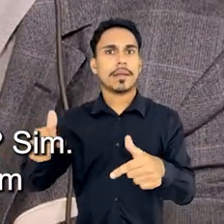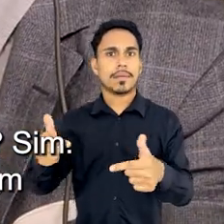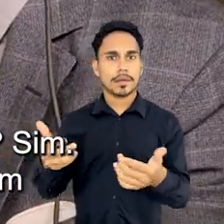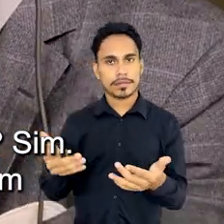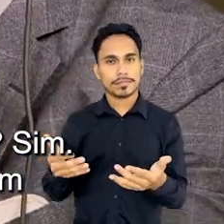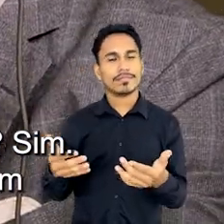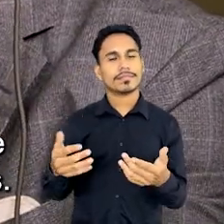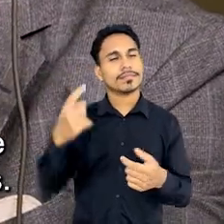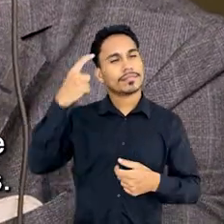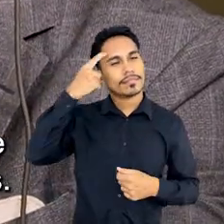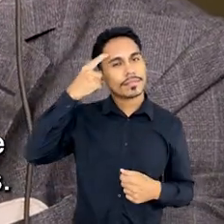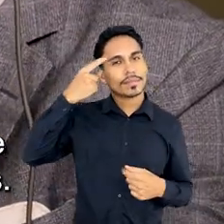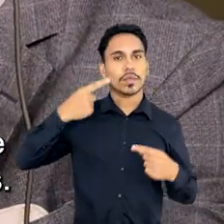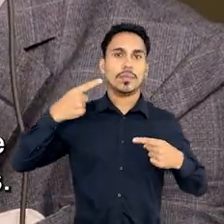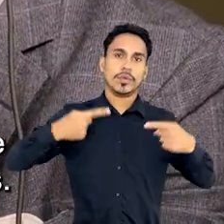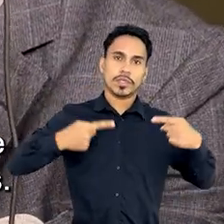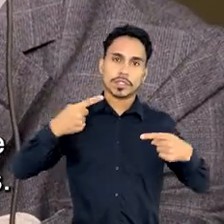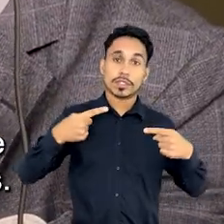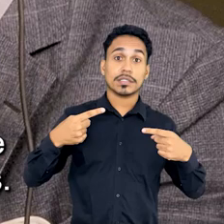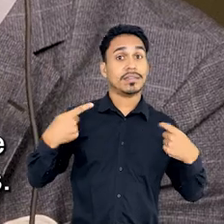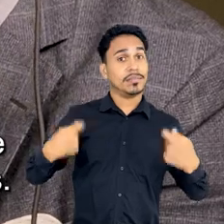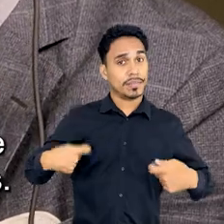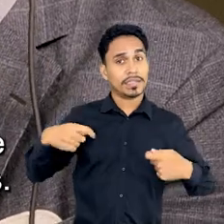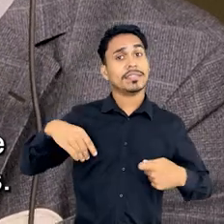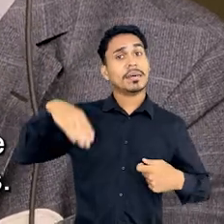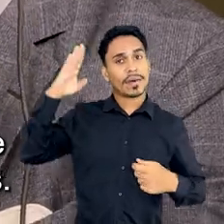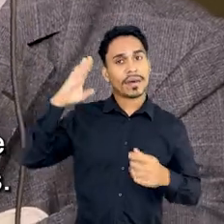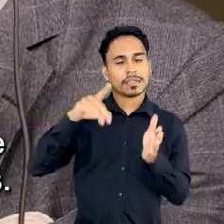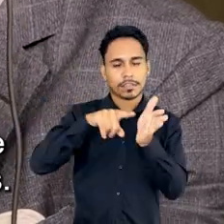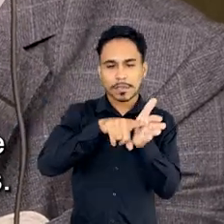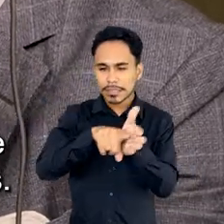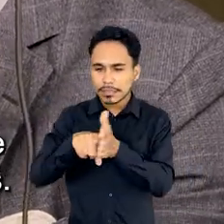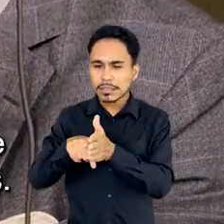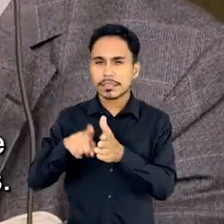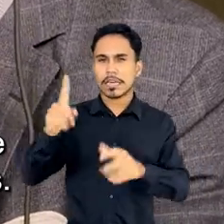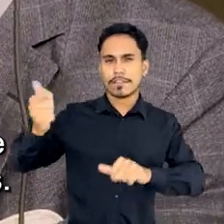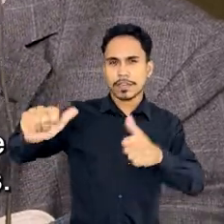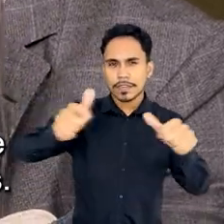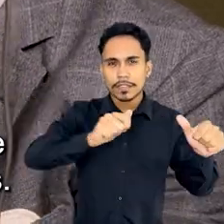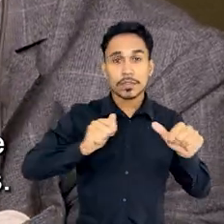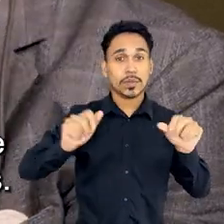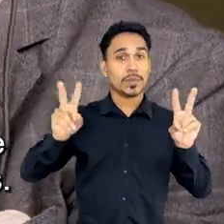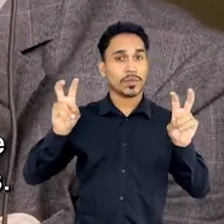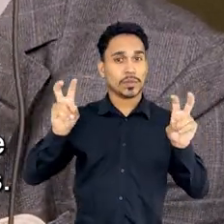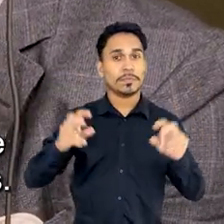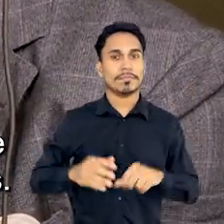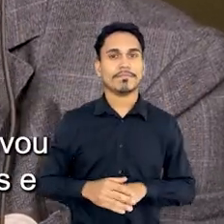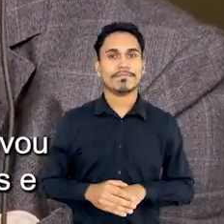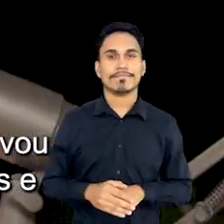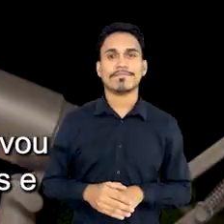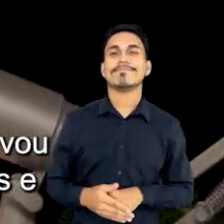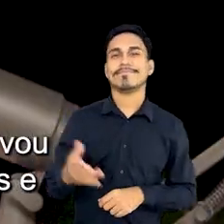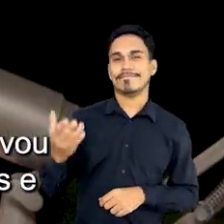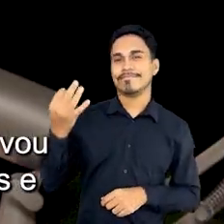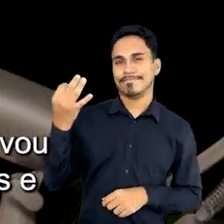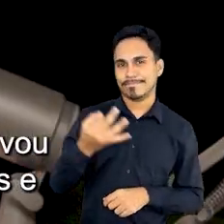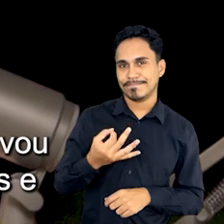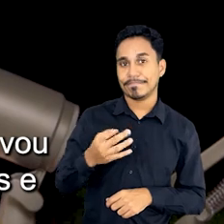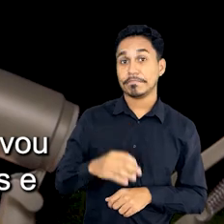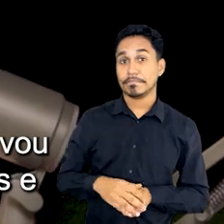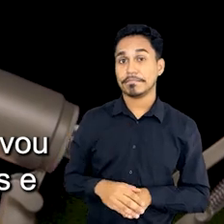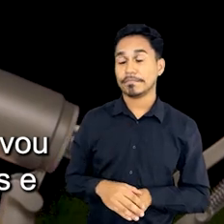políticas tem muito a ver com a gente ter mais pesquisa e mais avaliação e um diagnóstico mais preciso é dessas relações perfeito